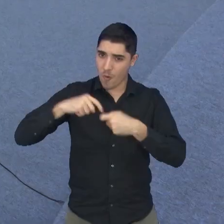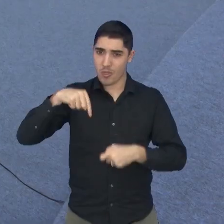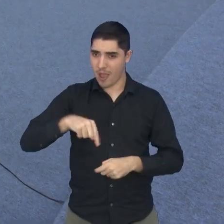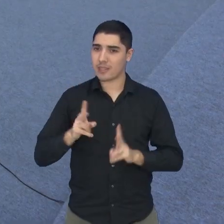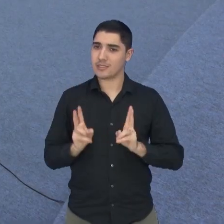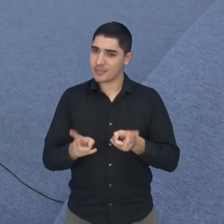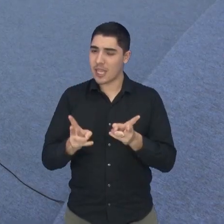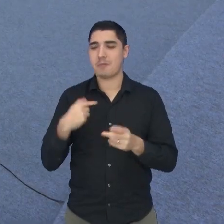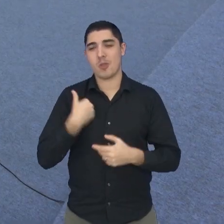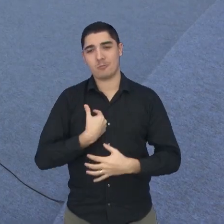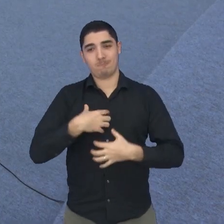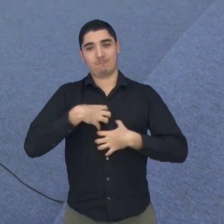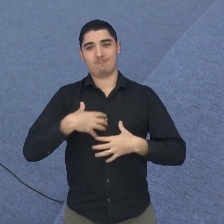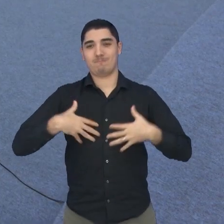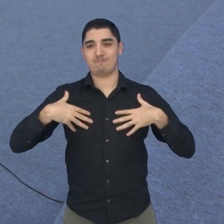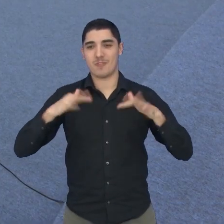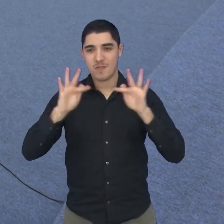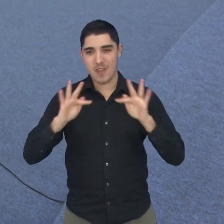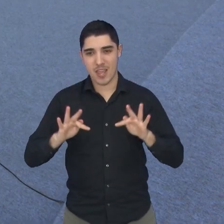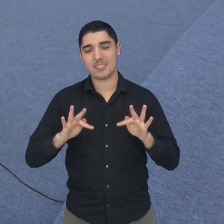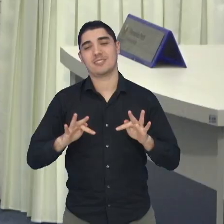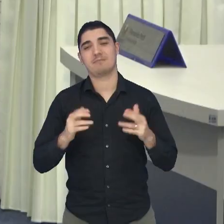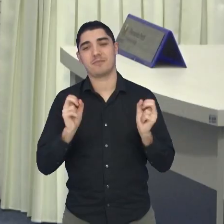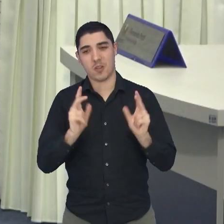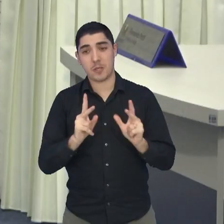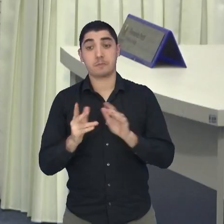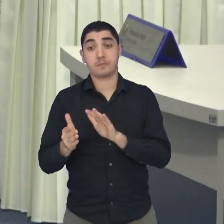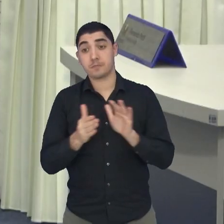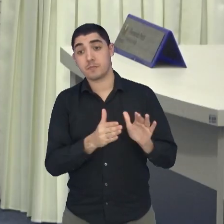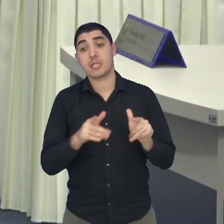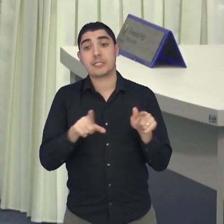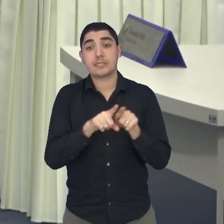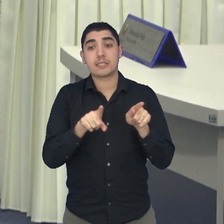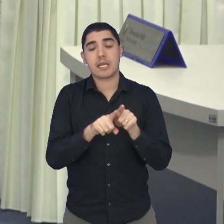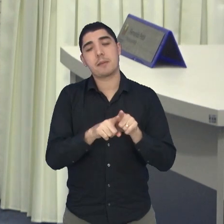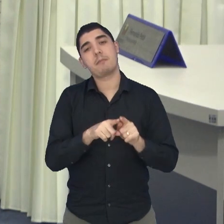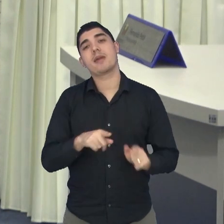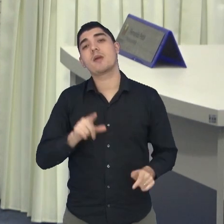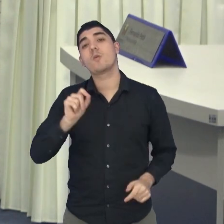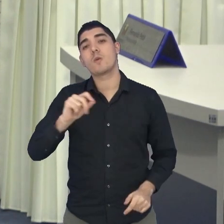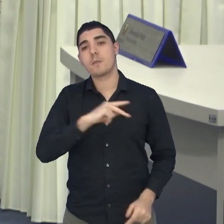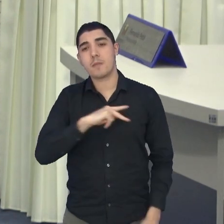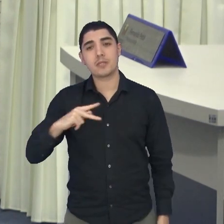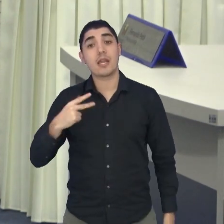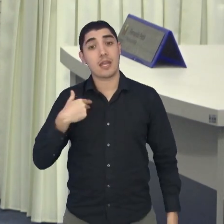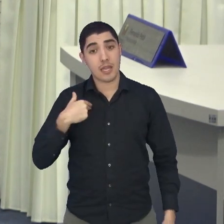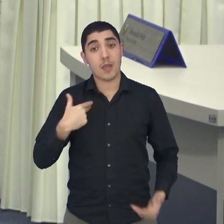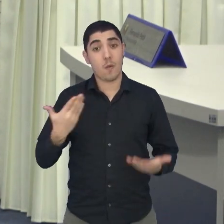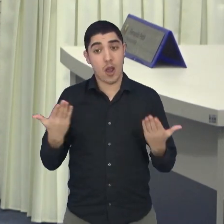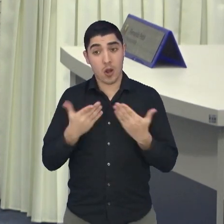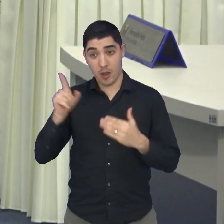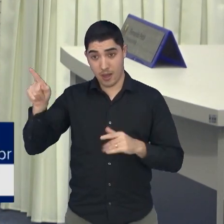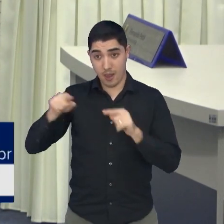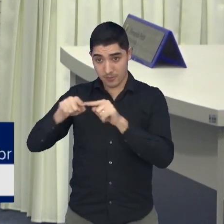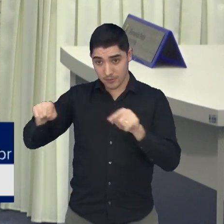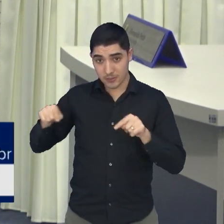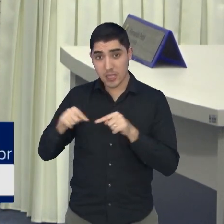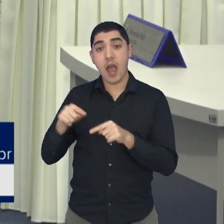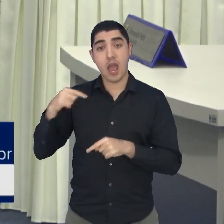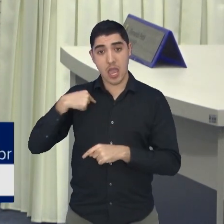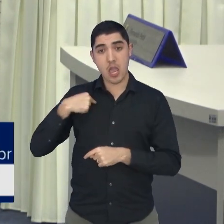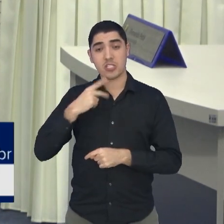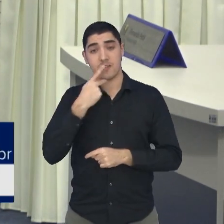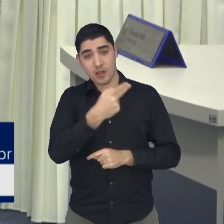sempre uma honra tê-lo aqui conosco. Dizer, senhor presidente, que dei uma ordem agora no meu gabinete, desmarquei todas